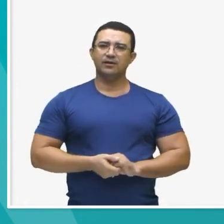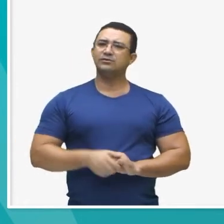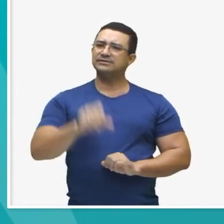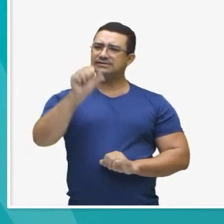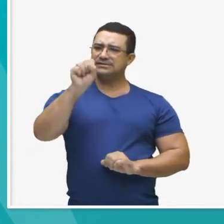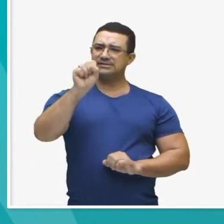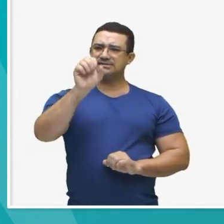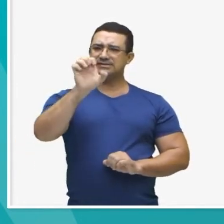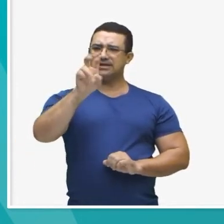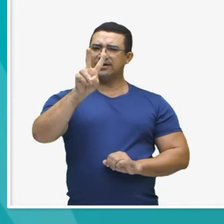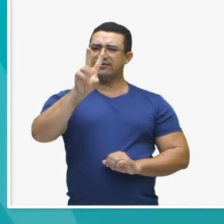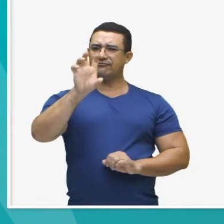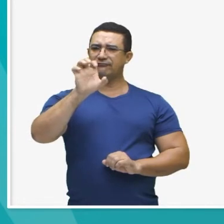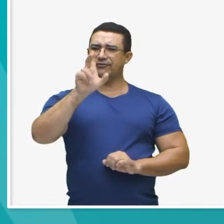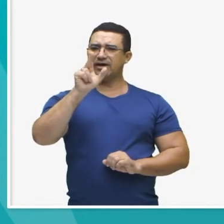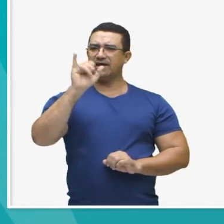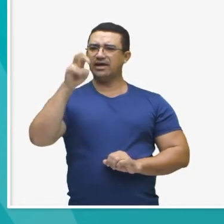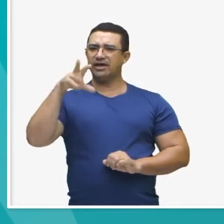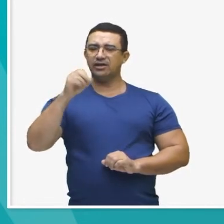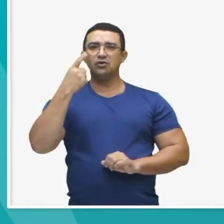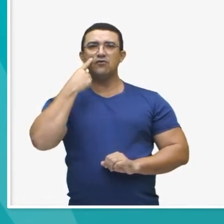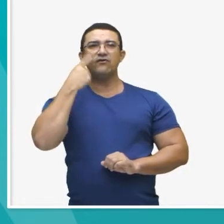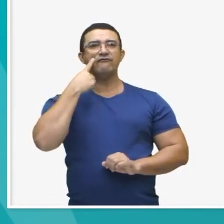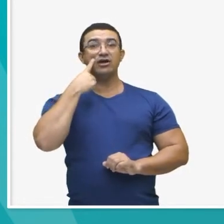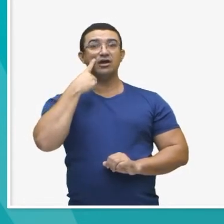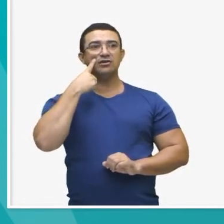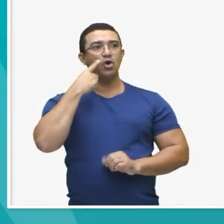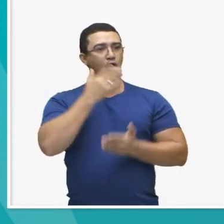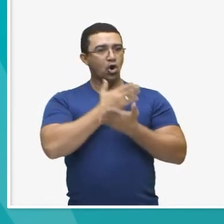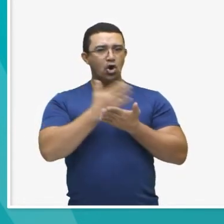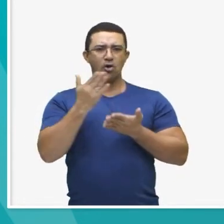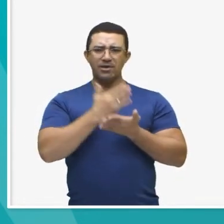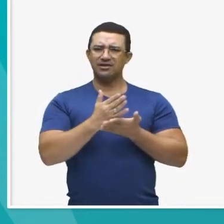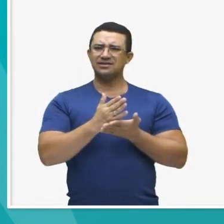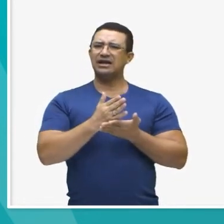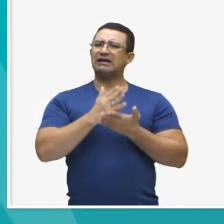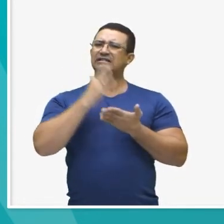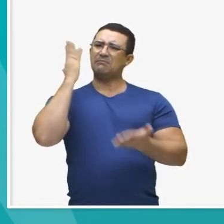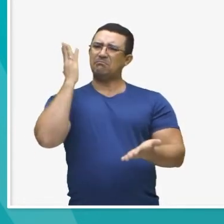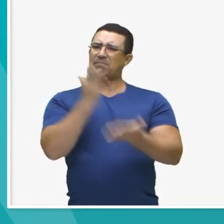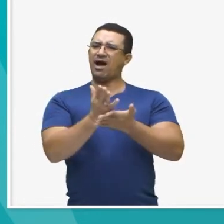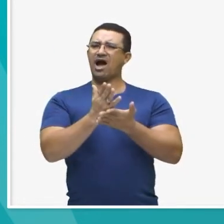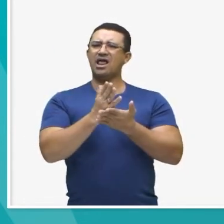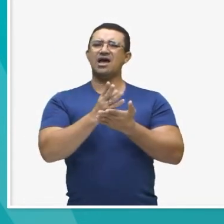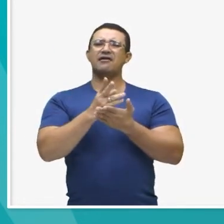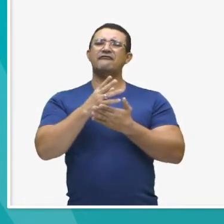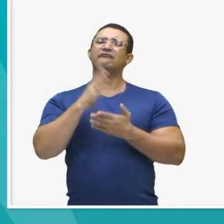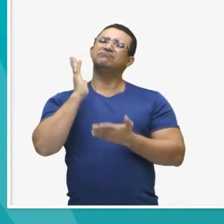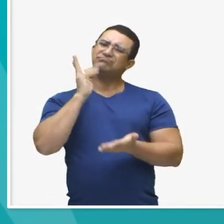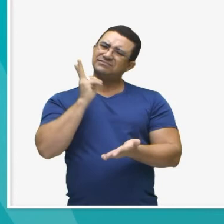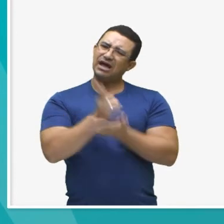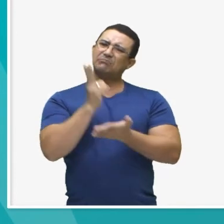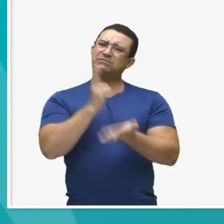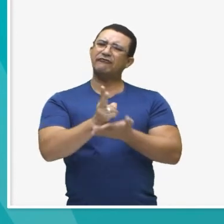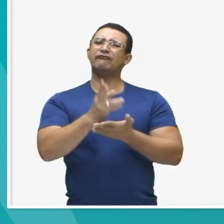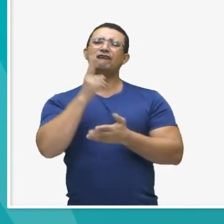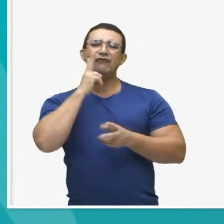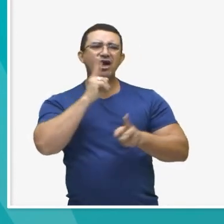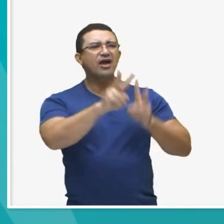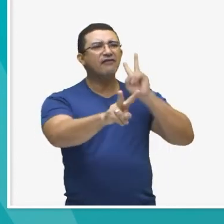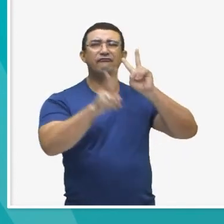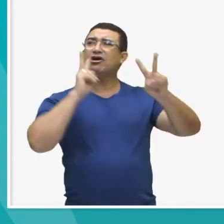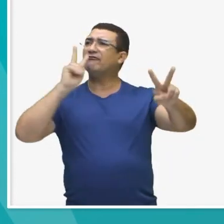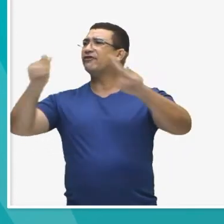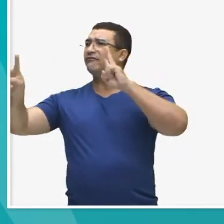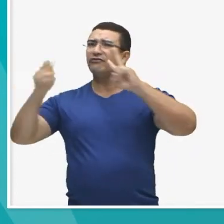finalmente vai se deparar com a vida. Chega de mortes do caminho, né? Tantas mortes, ele encontrou situações